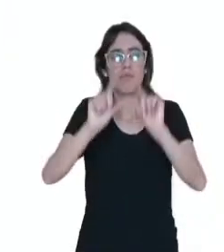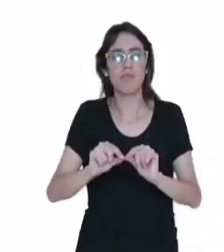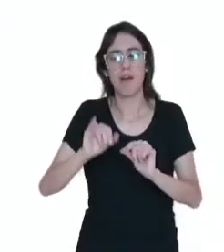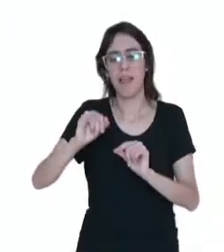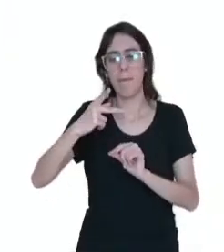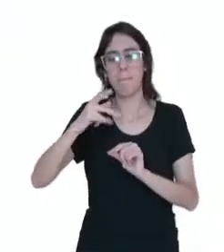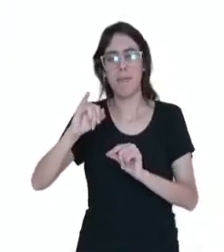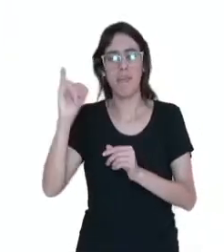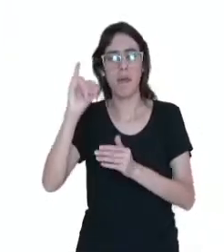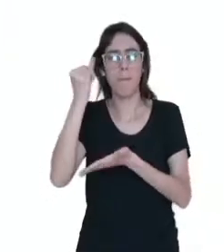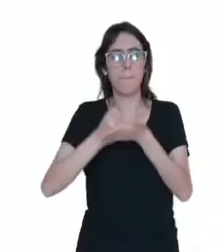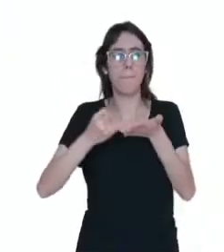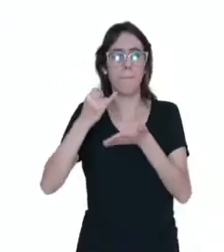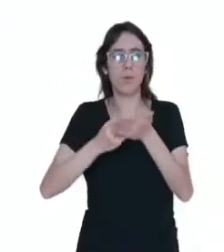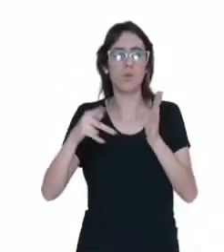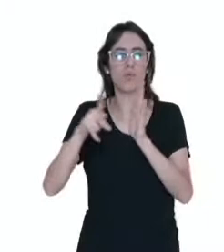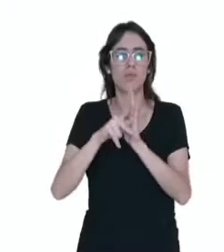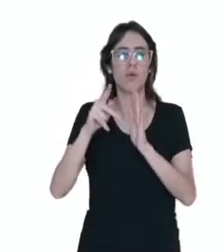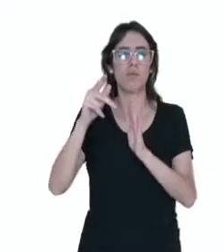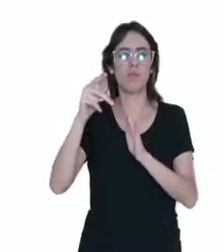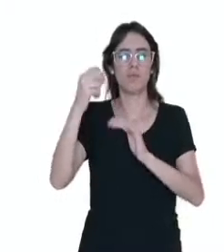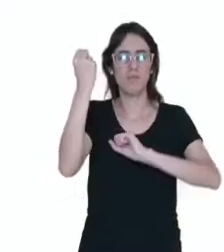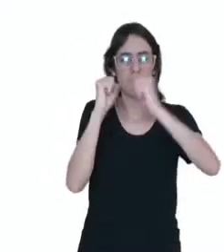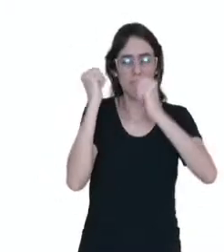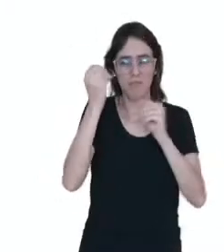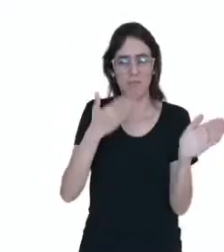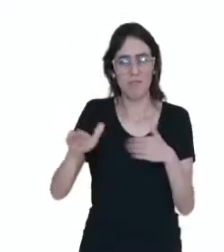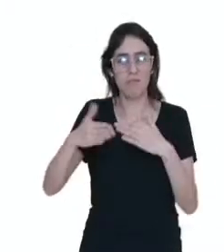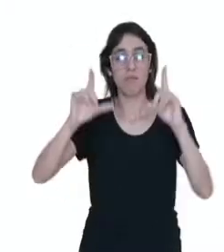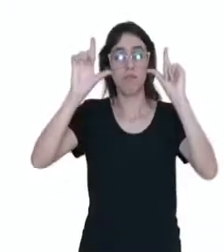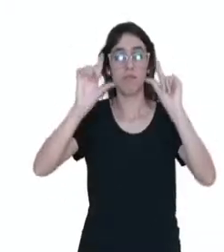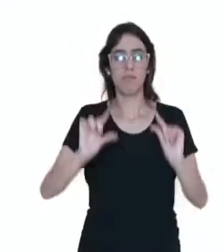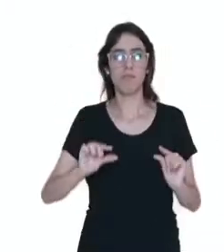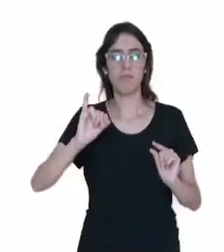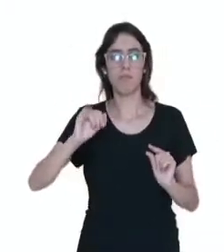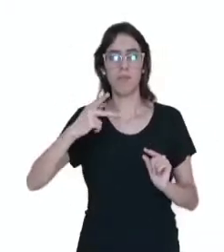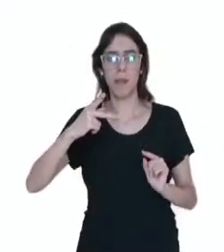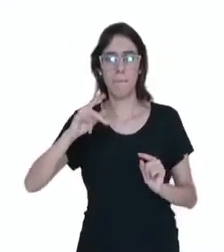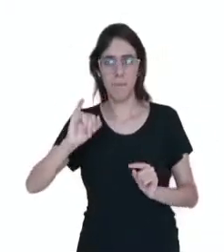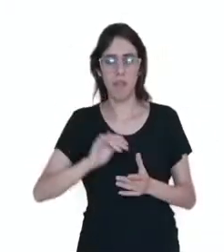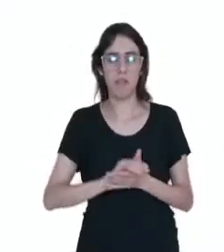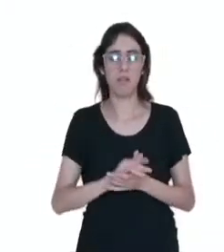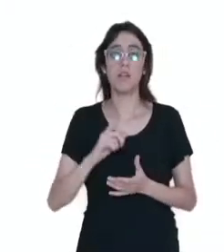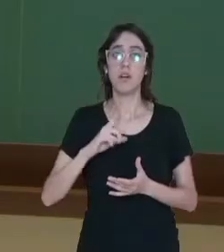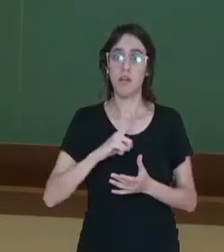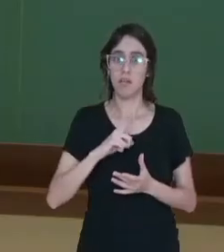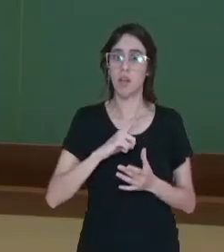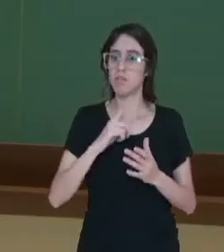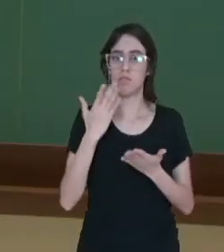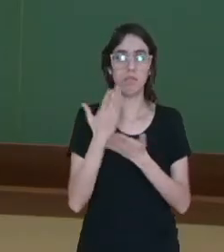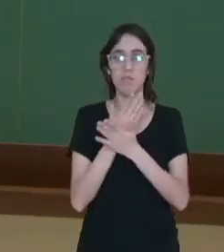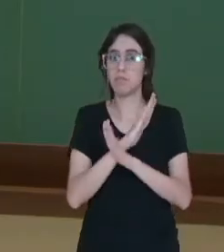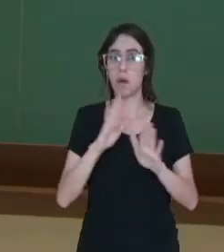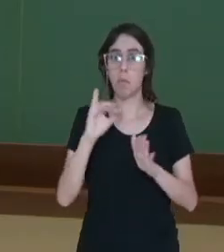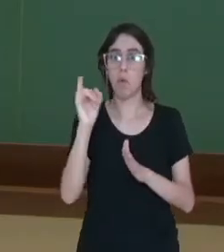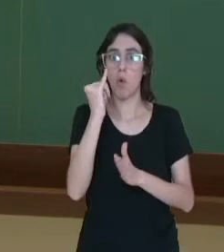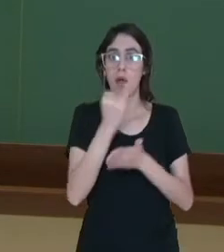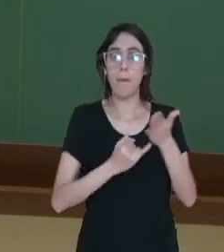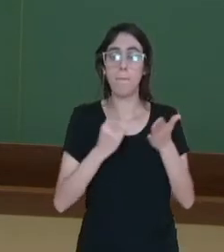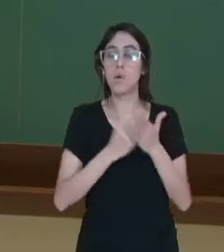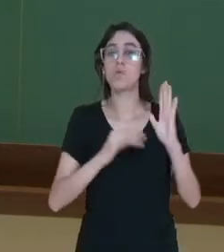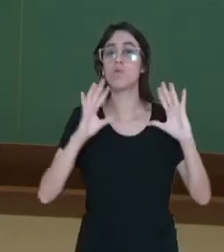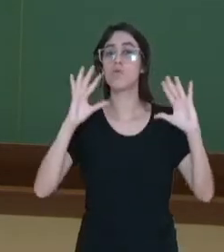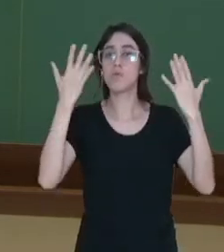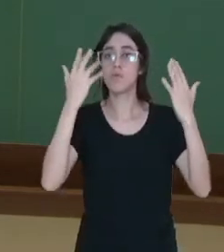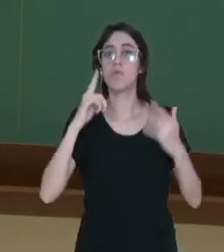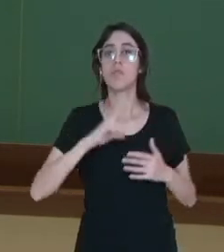Imposto sobre Produtos Industrializados. Com a diminuição ou fim deste imposto em vários produtos, houve o barateamento